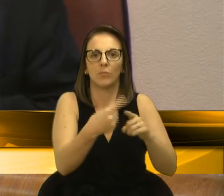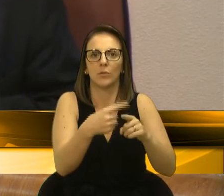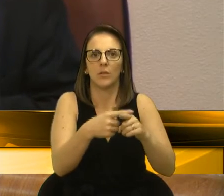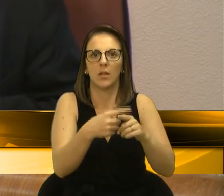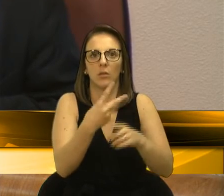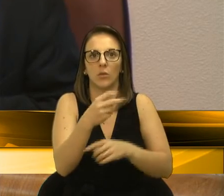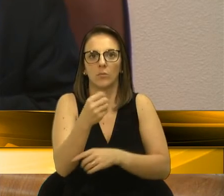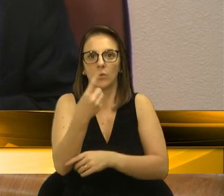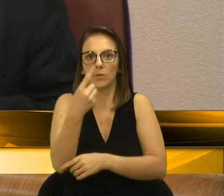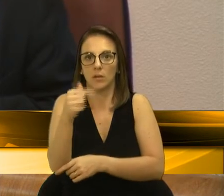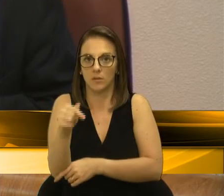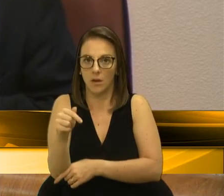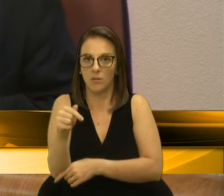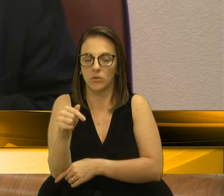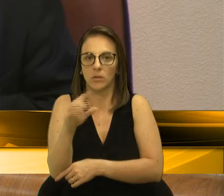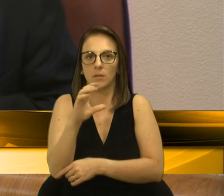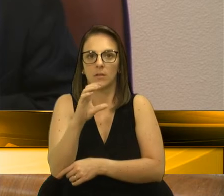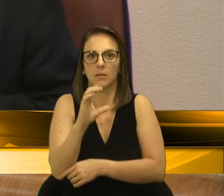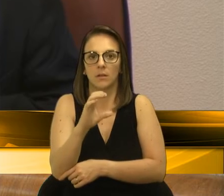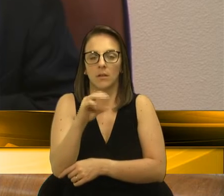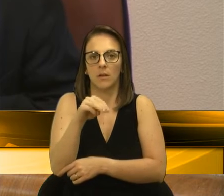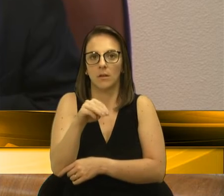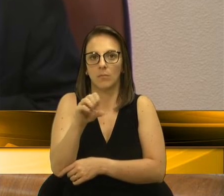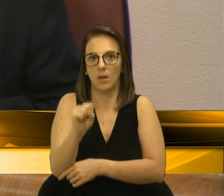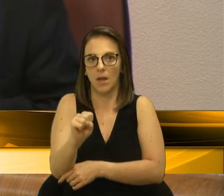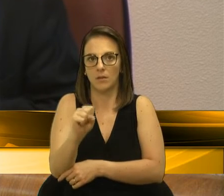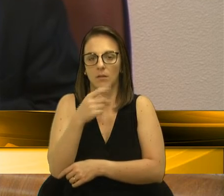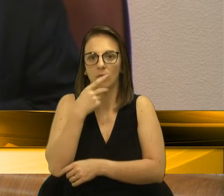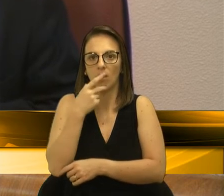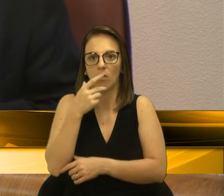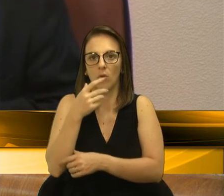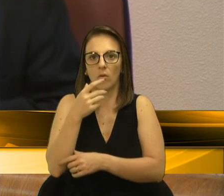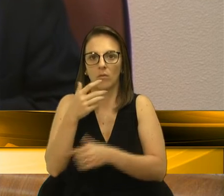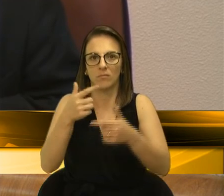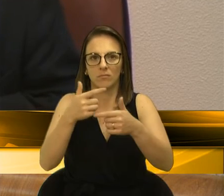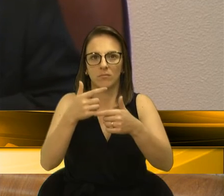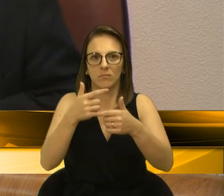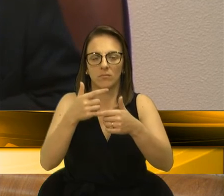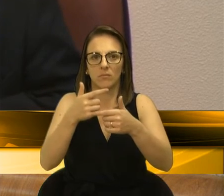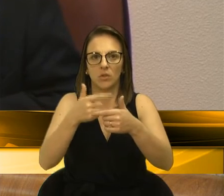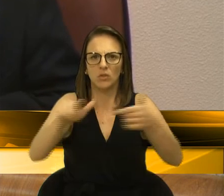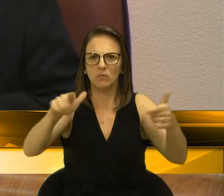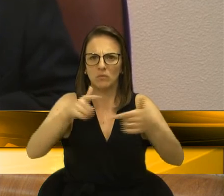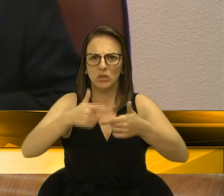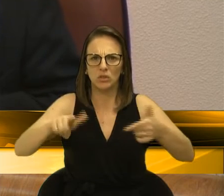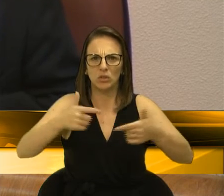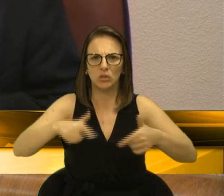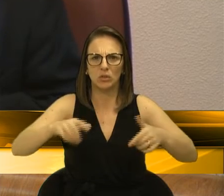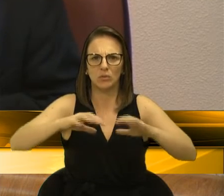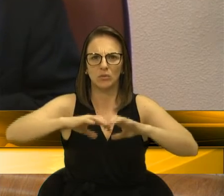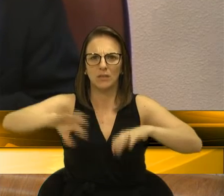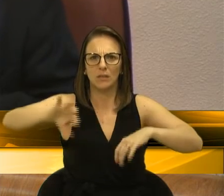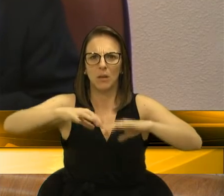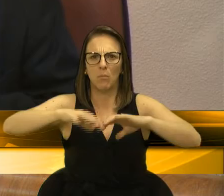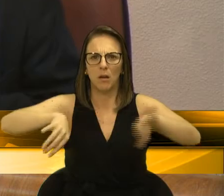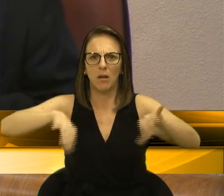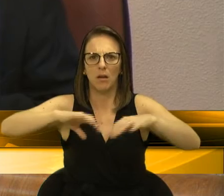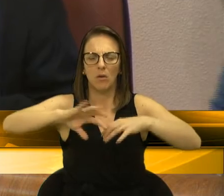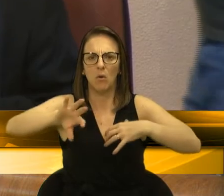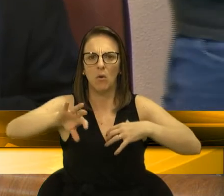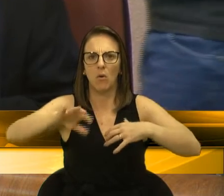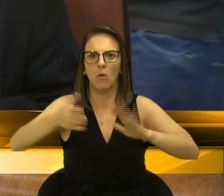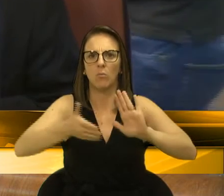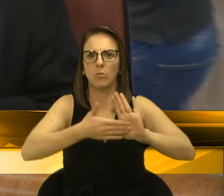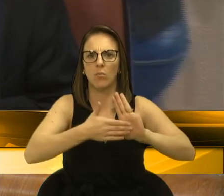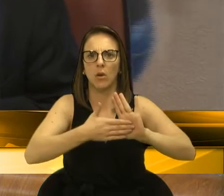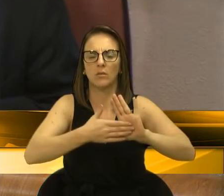CMS, abre aspas, desmembrou, fecha aspas, a proposta do Poder Executivo, aprovando o programa